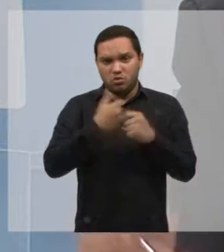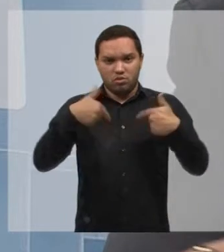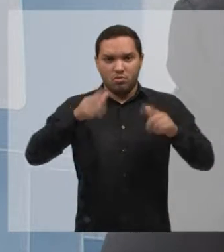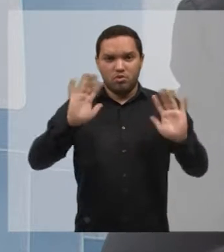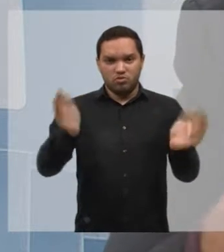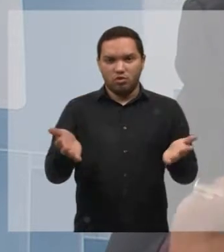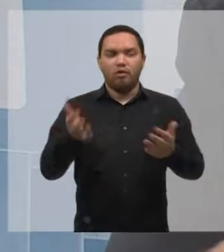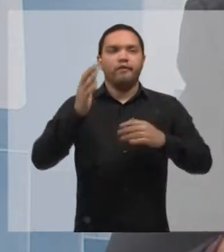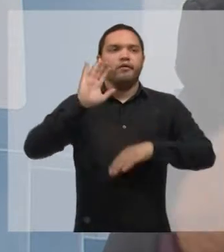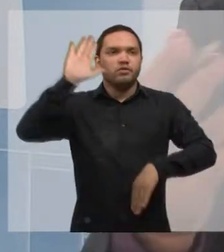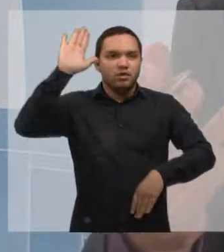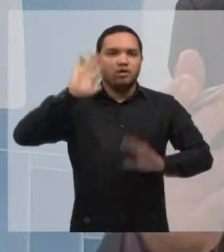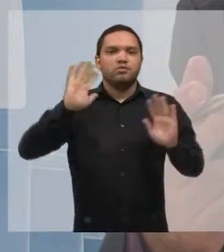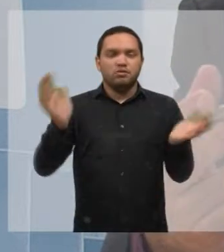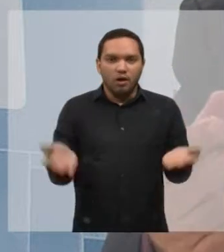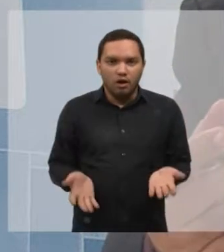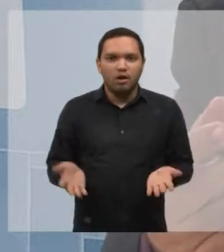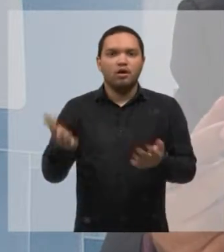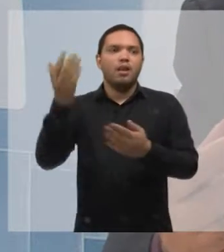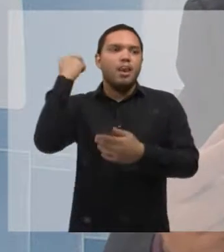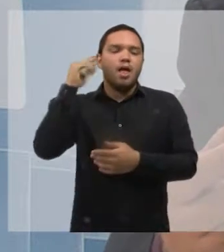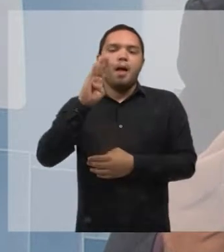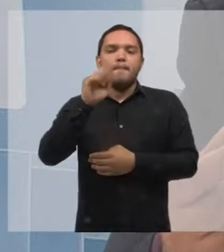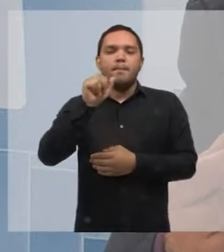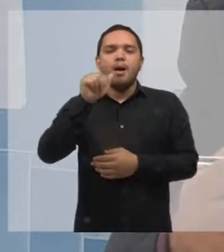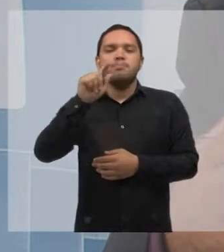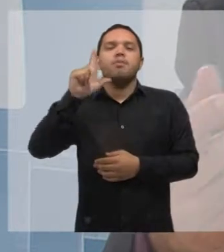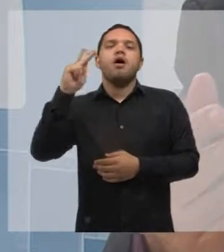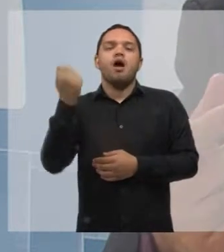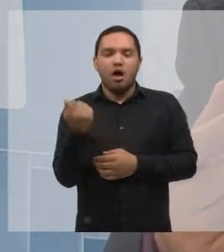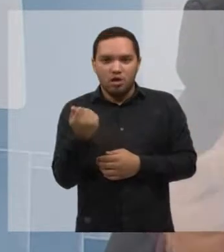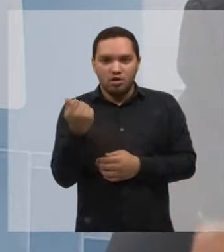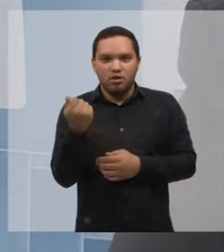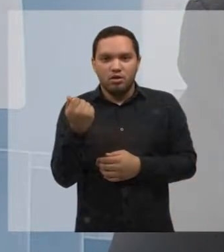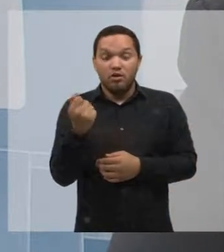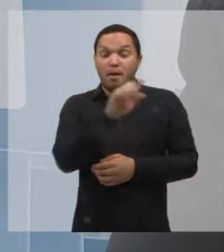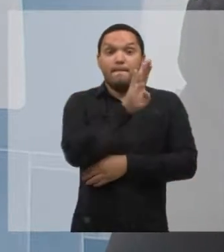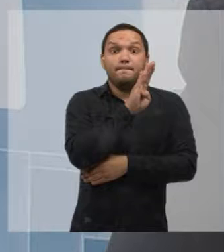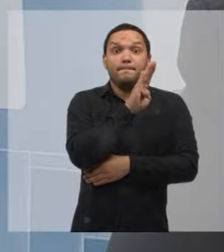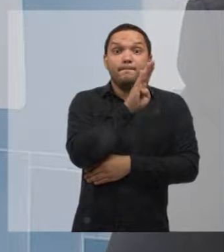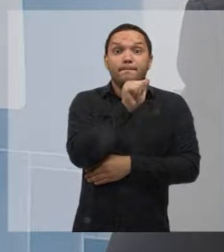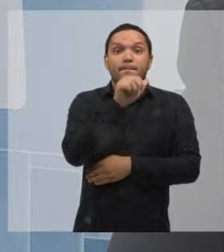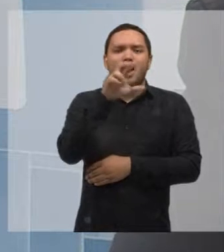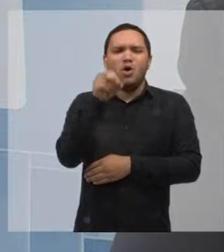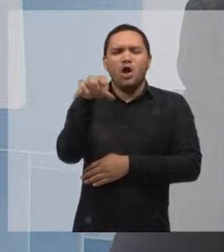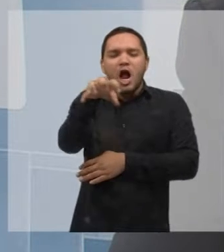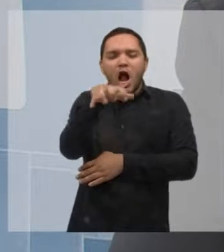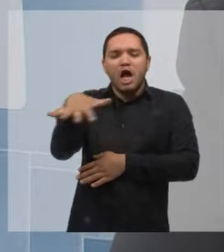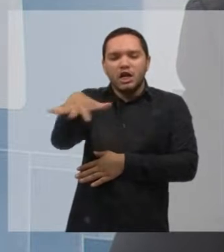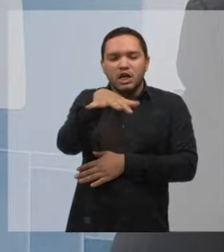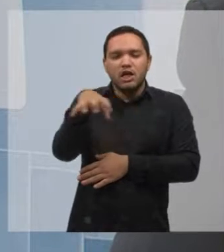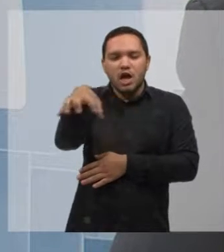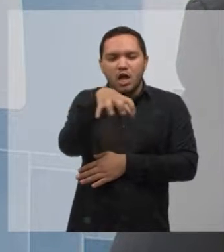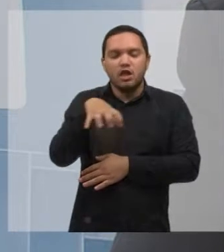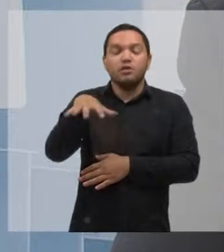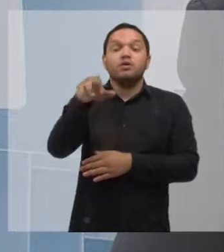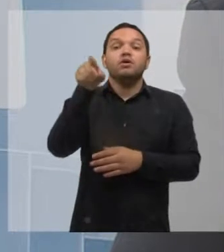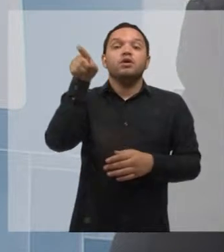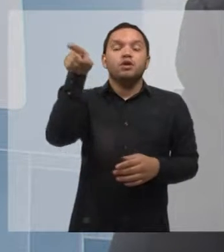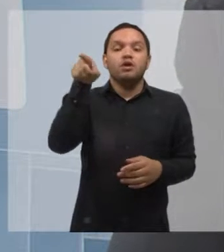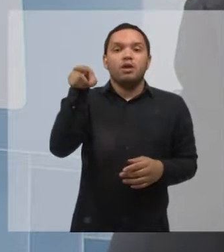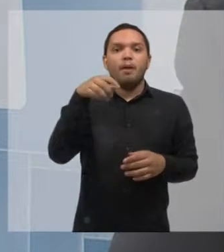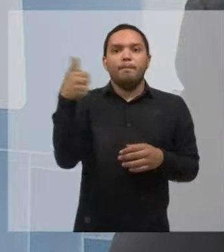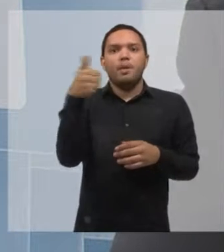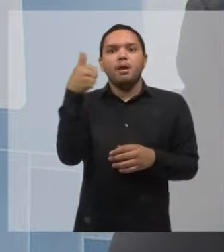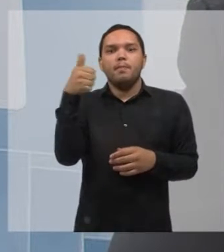sido candidato, né, ter sido várias vezes lá em Barbalha, Luiz? Em Barro, né? Em Barro. Ele é a primeira vez que chega na